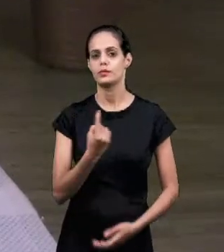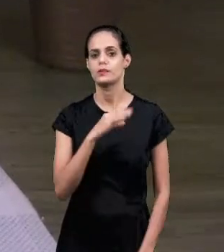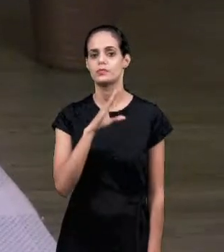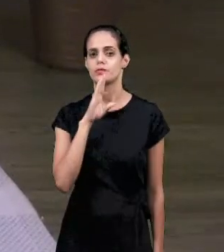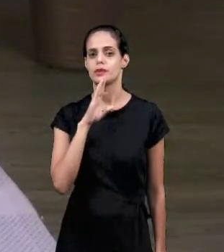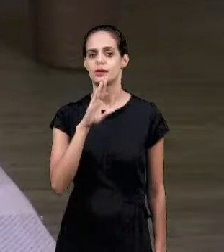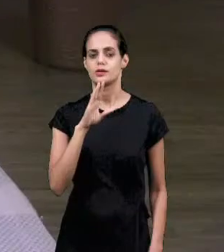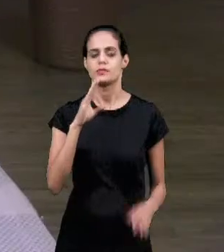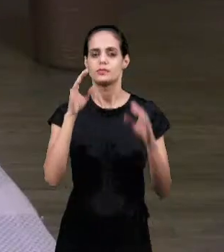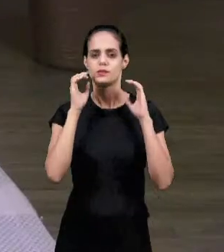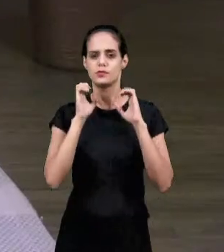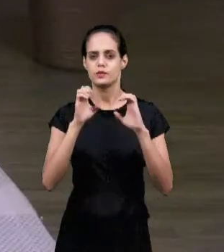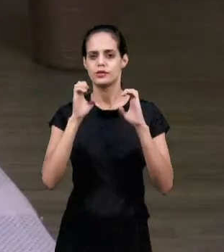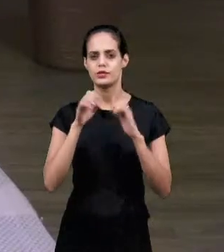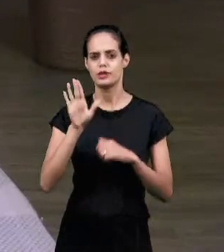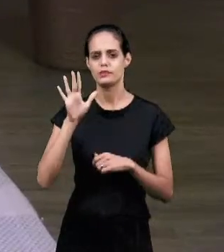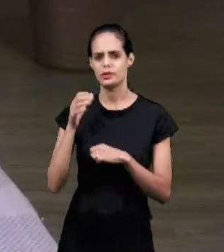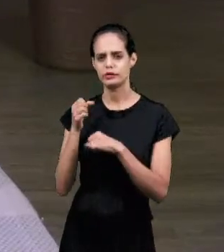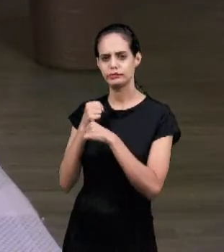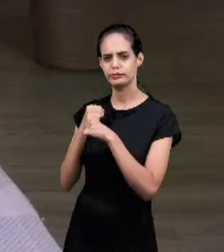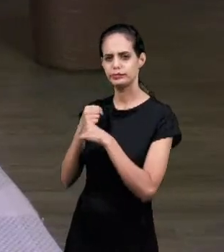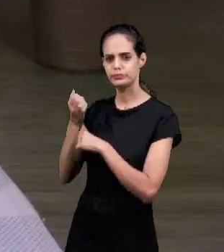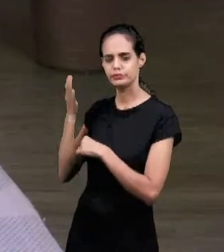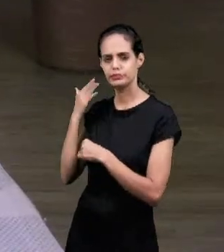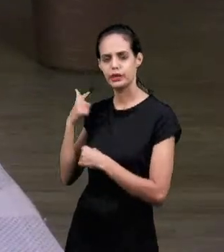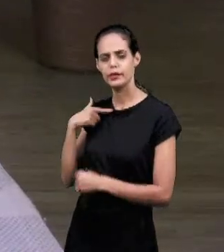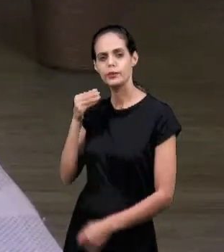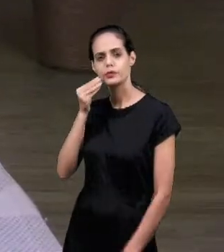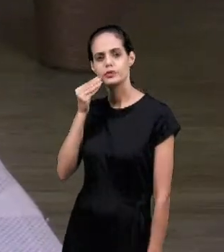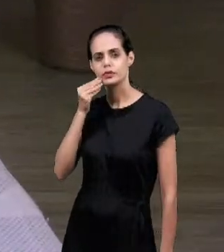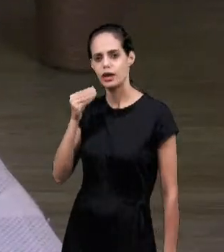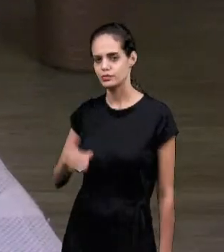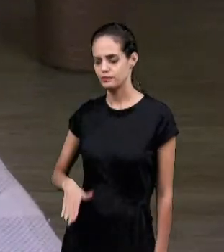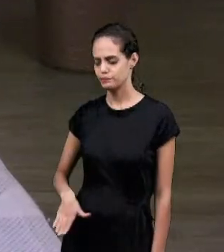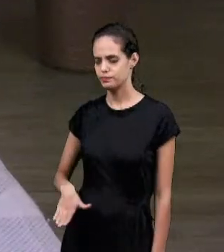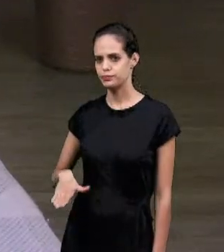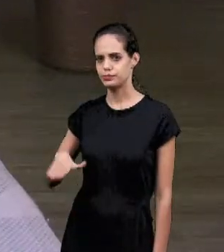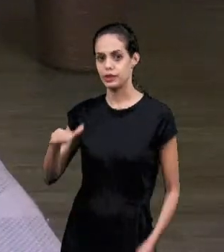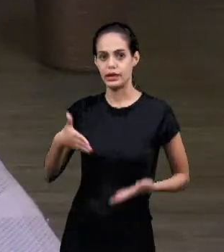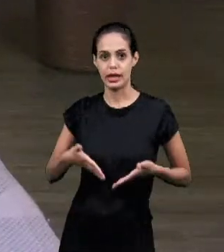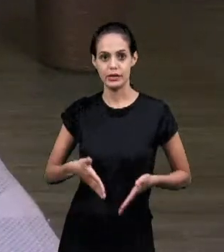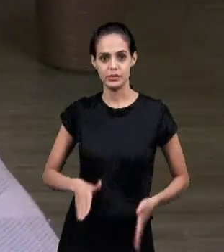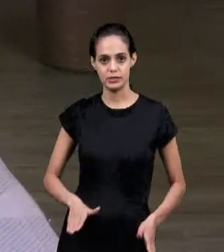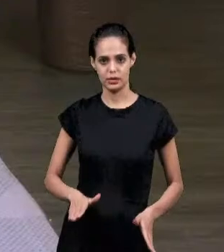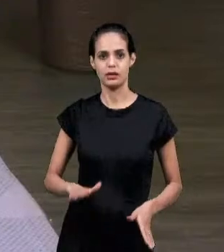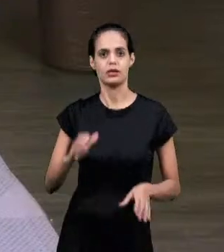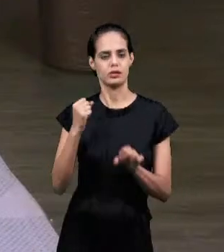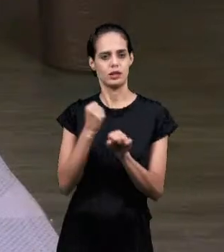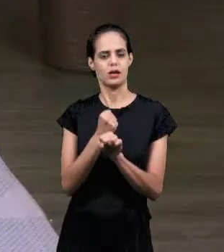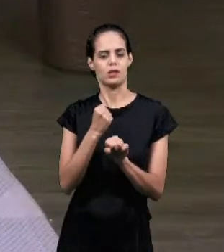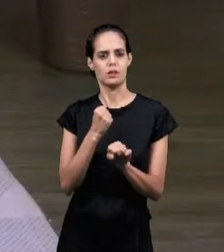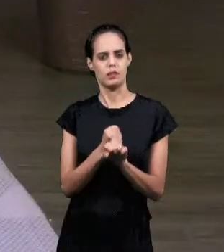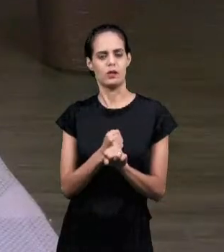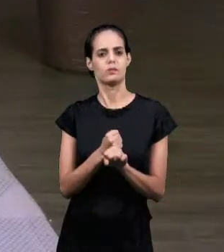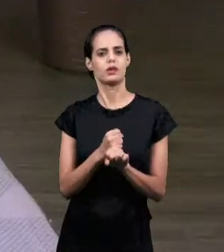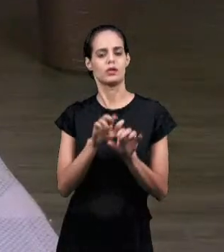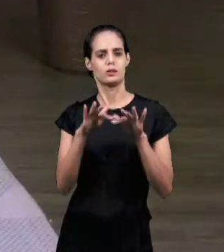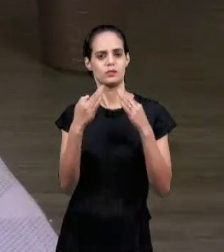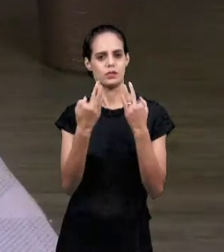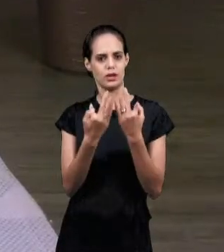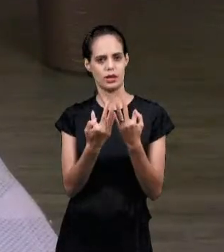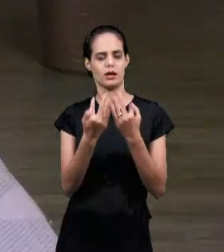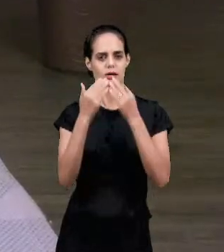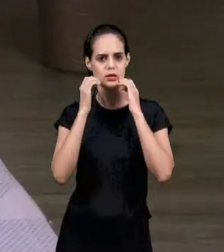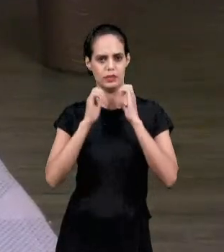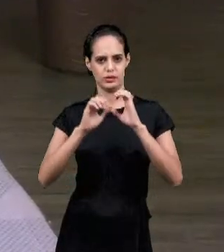há mais tempo, eu tive a oportunidade de crescer, já nascer num lar evangélico, e esses louvores mais antigos, como esse que o